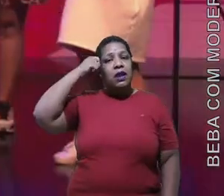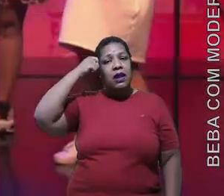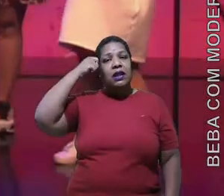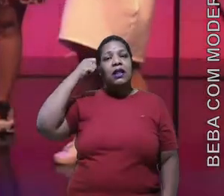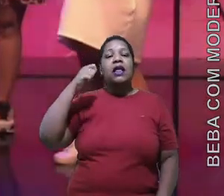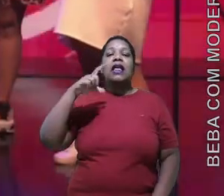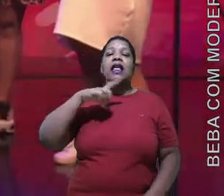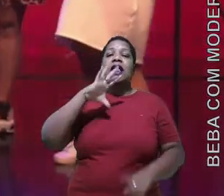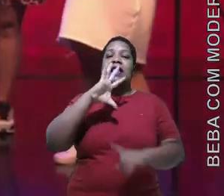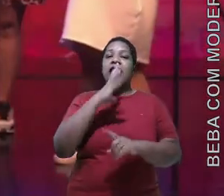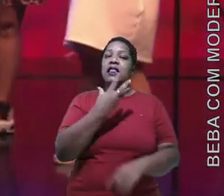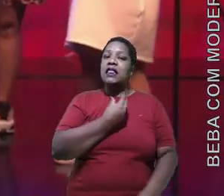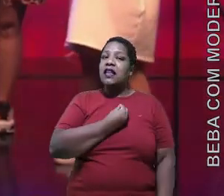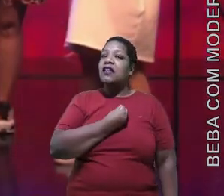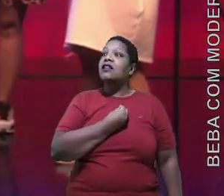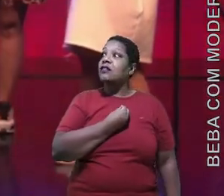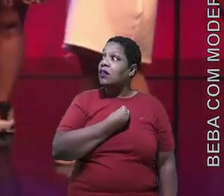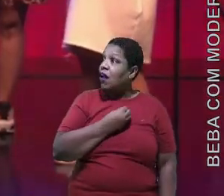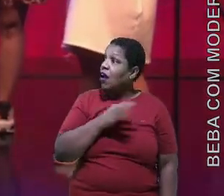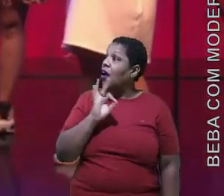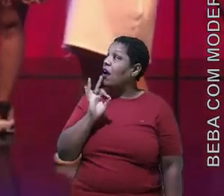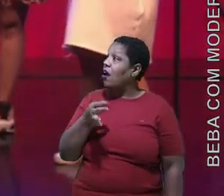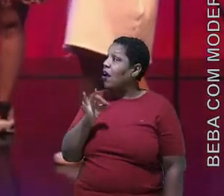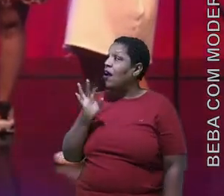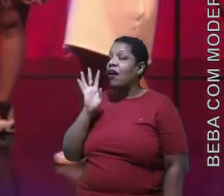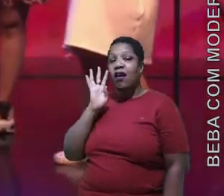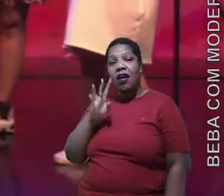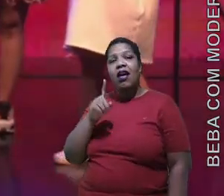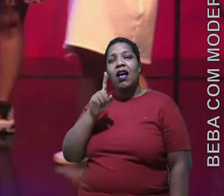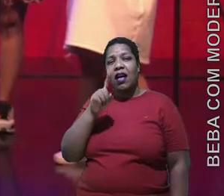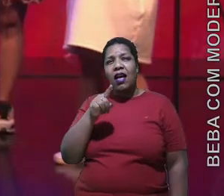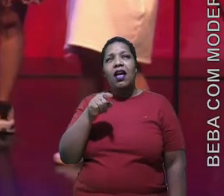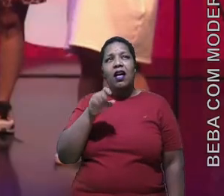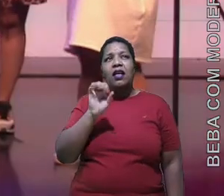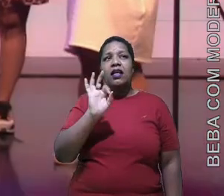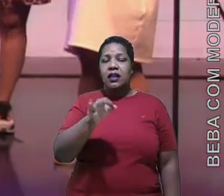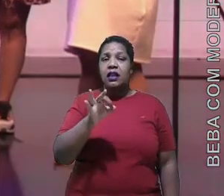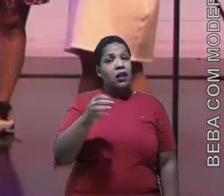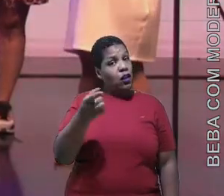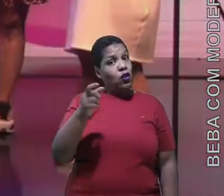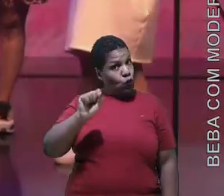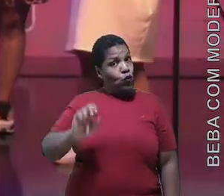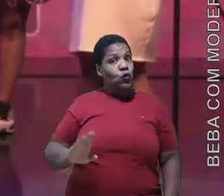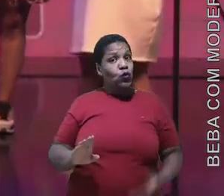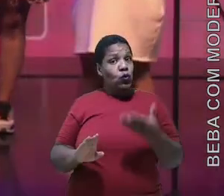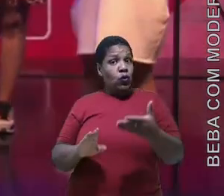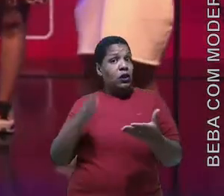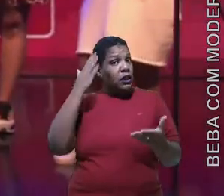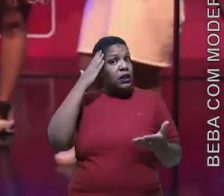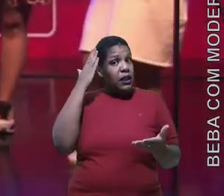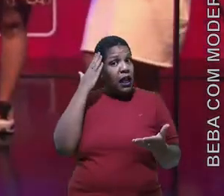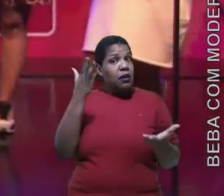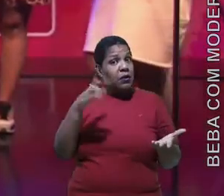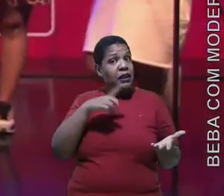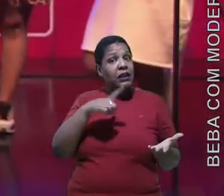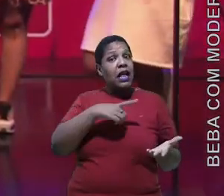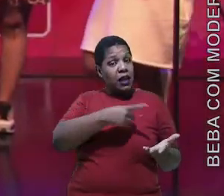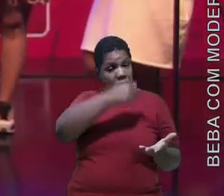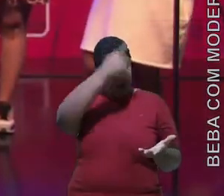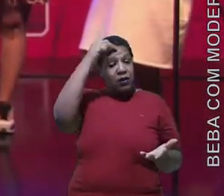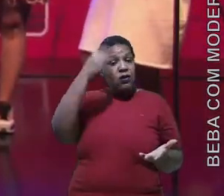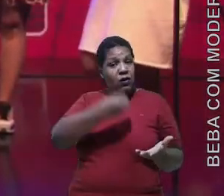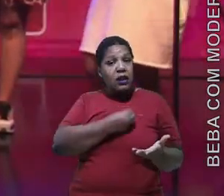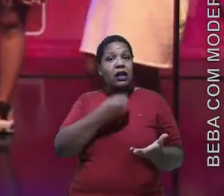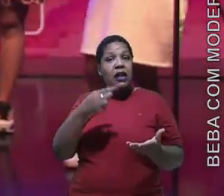isso olha que massa Federal Se não me engano é mas é é ali no sul sabe tá todo mundo a tem gente ali e é